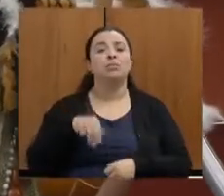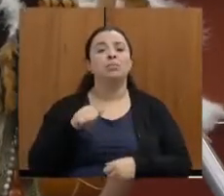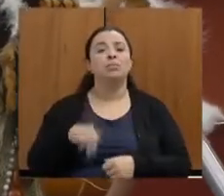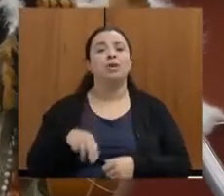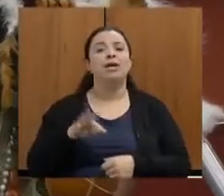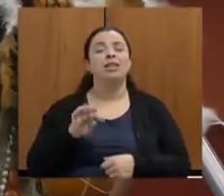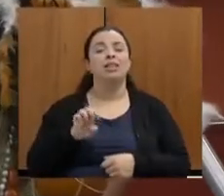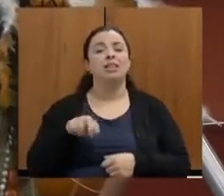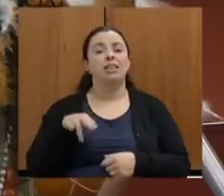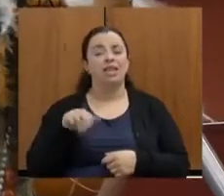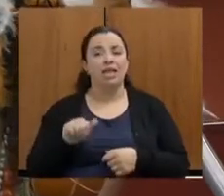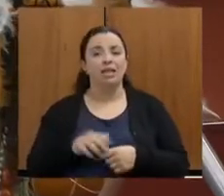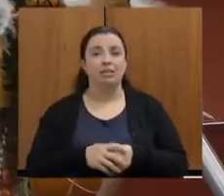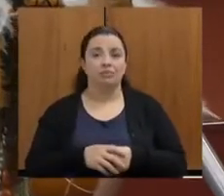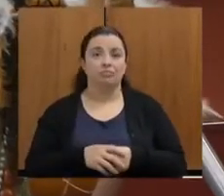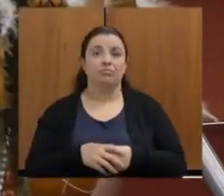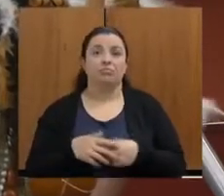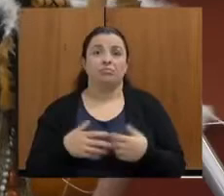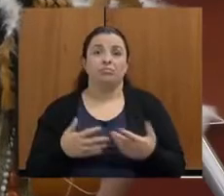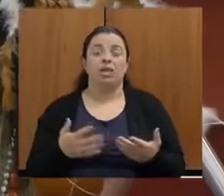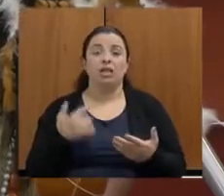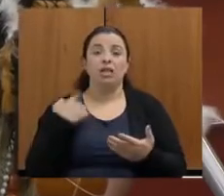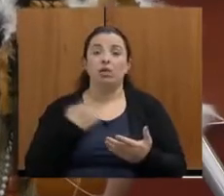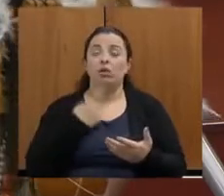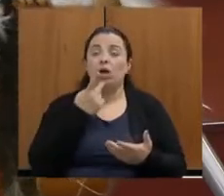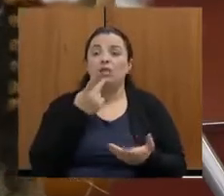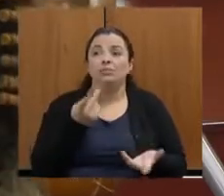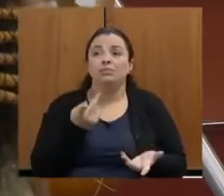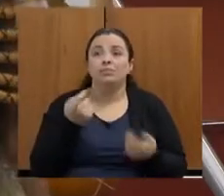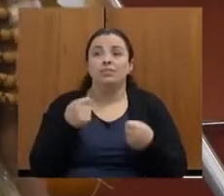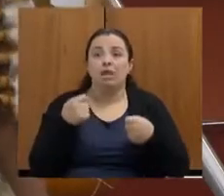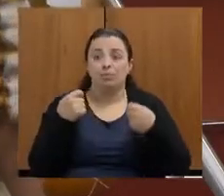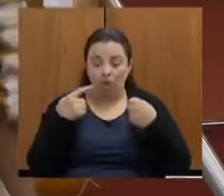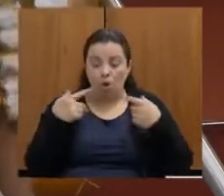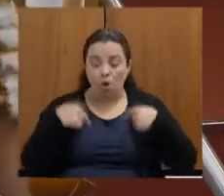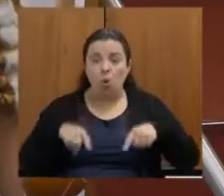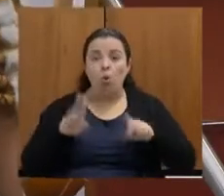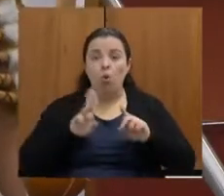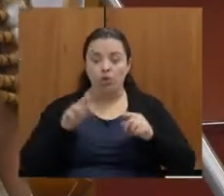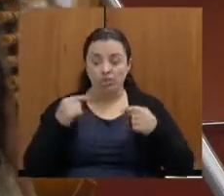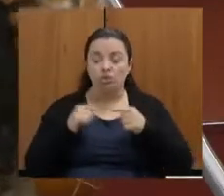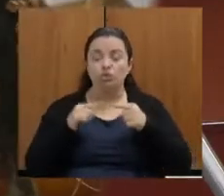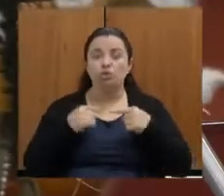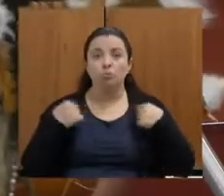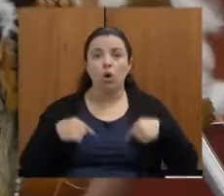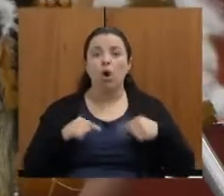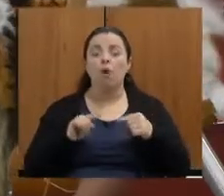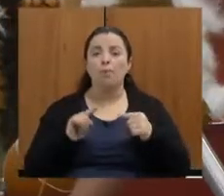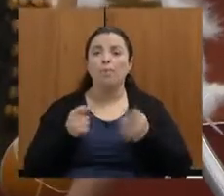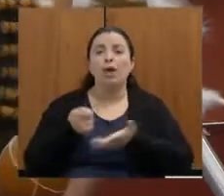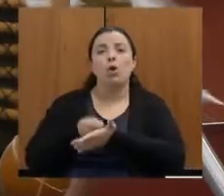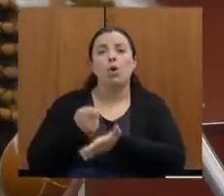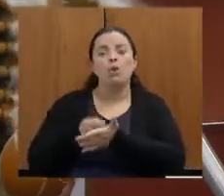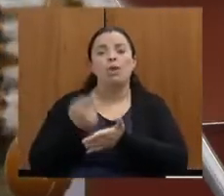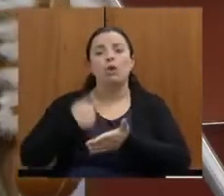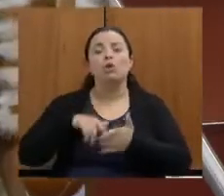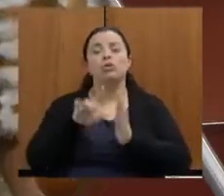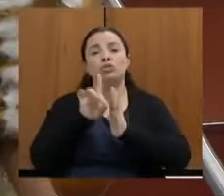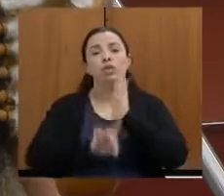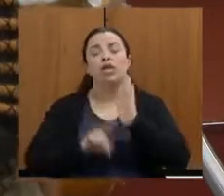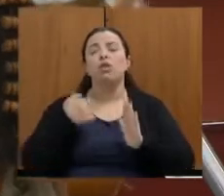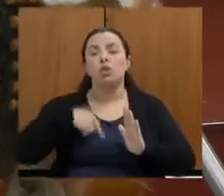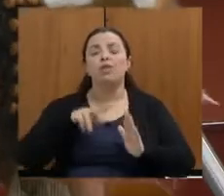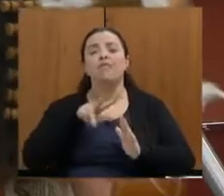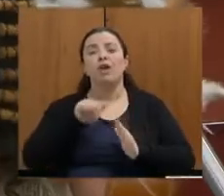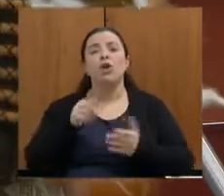disfarçar né muitas vezes para mim é para poder cobrarmos nosso direito então a gente vai brigar assim vai continuar brigando